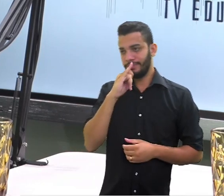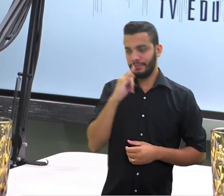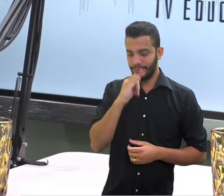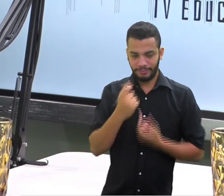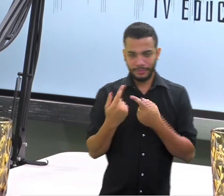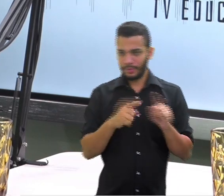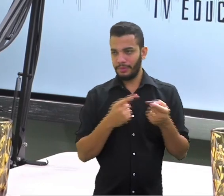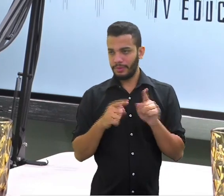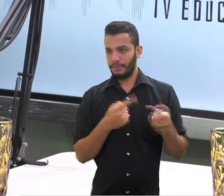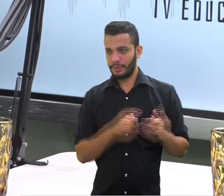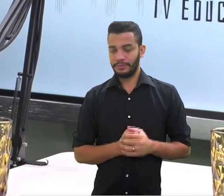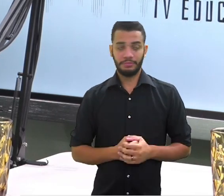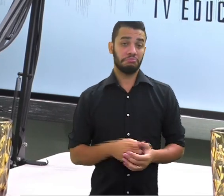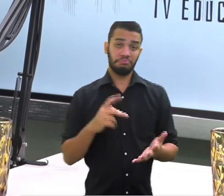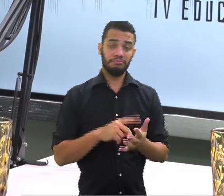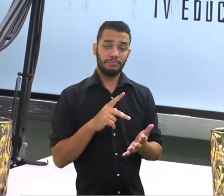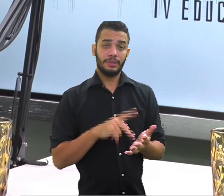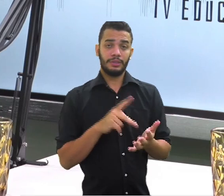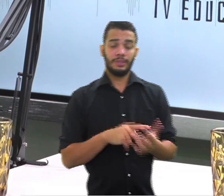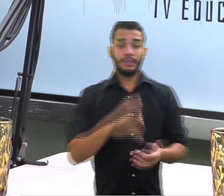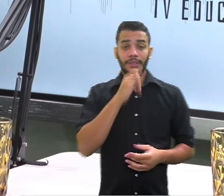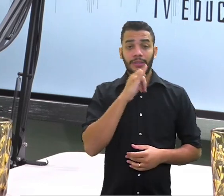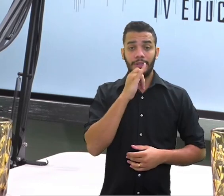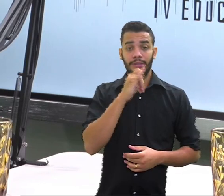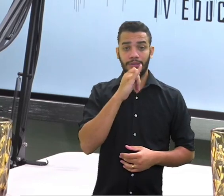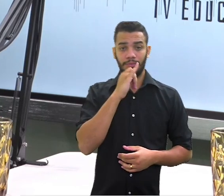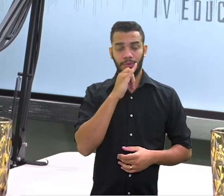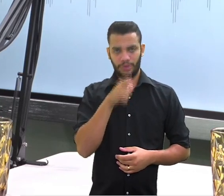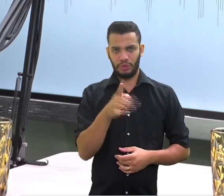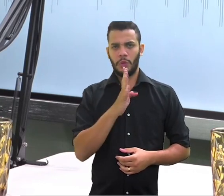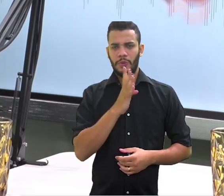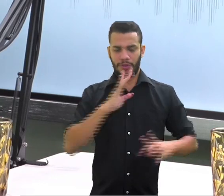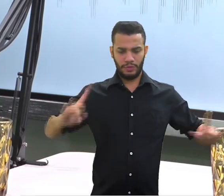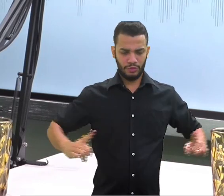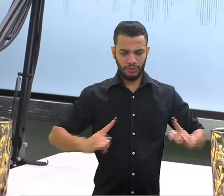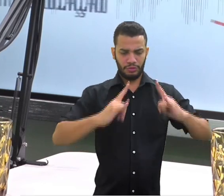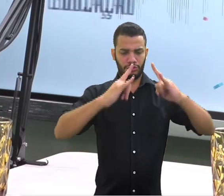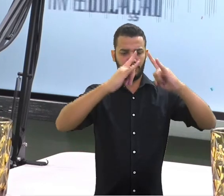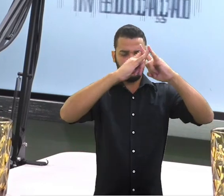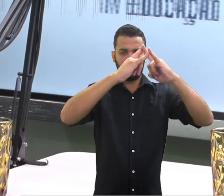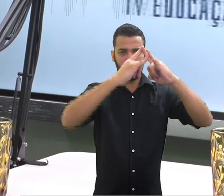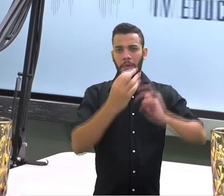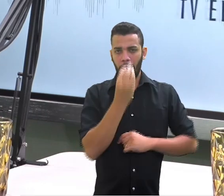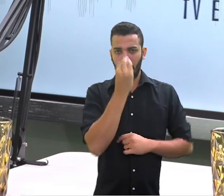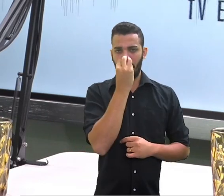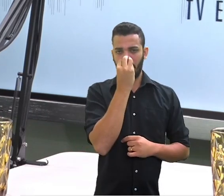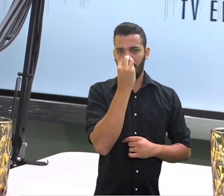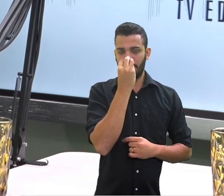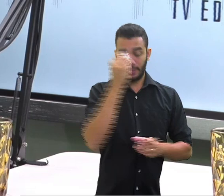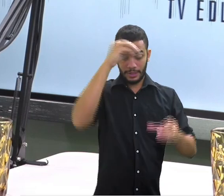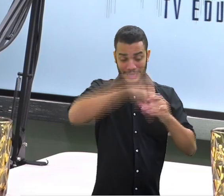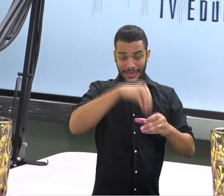falo o seguinte, em um circo tem um único palhaço e uma plateia. Aquele palhaço, ele continua as apresentações